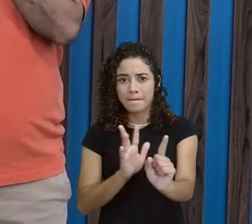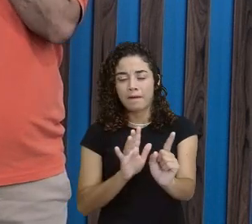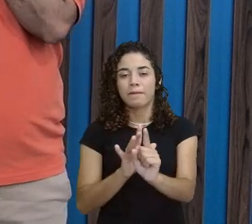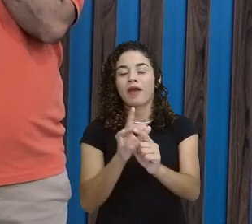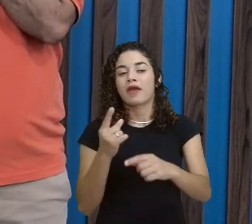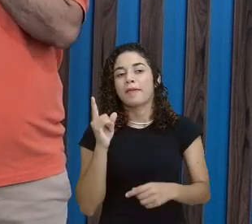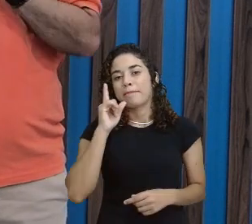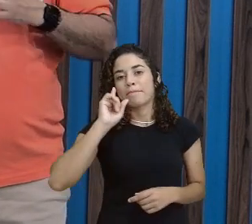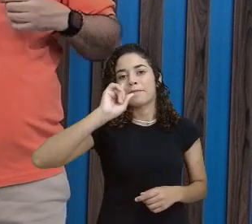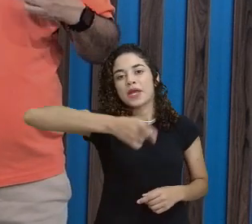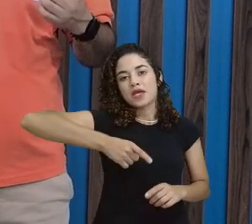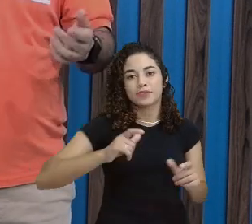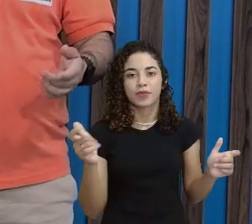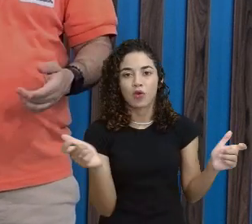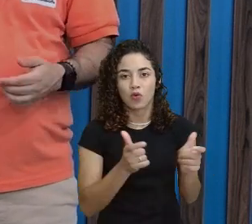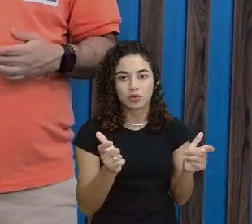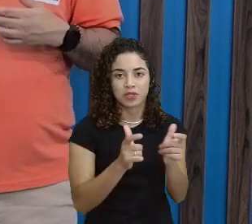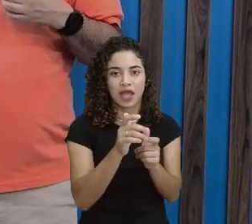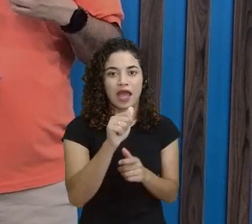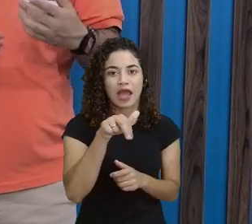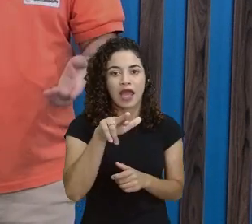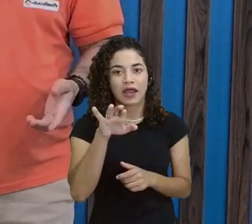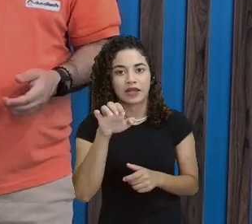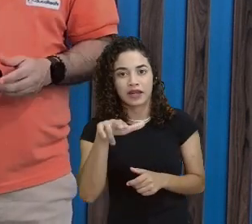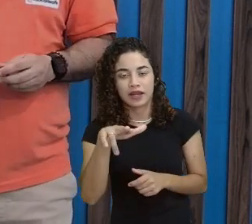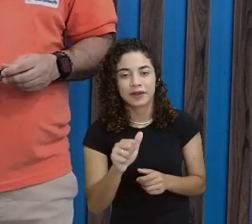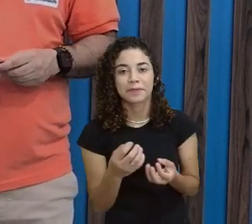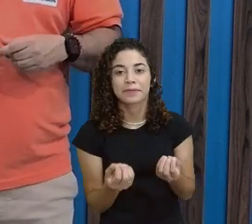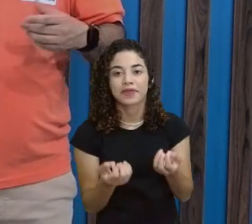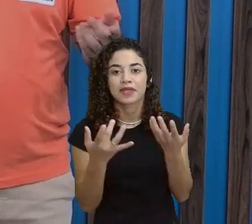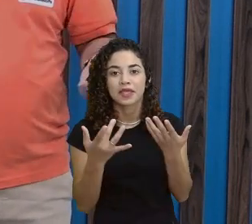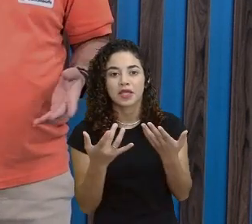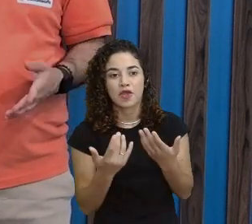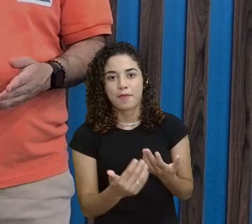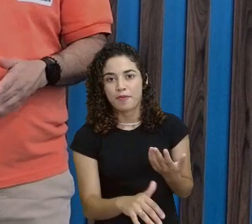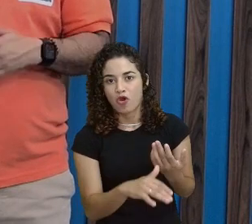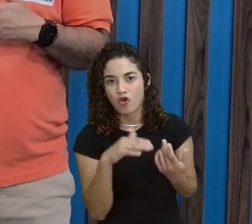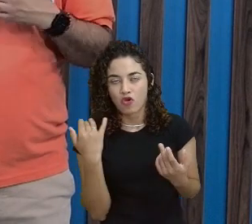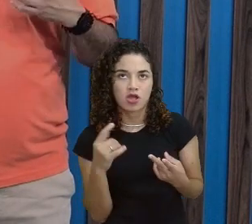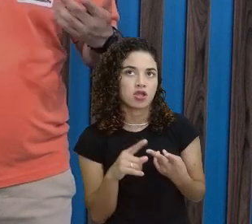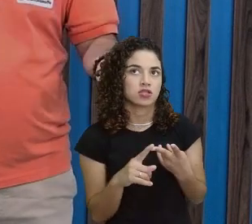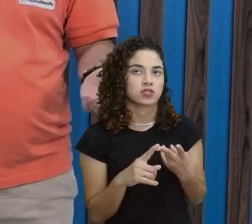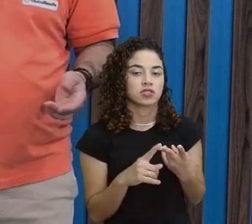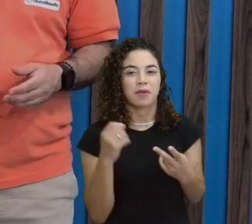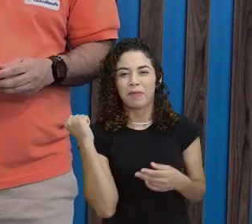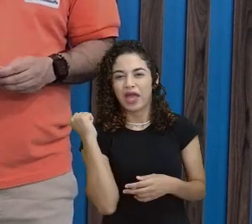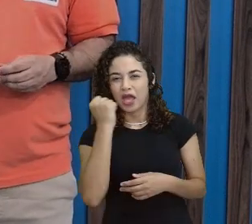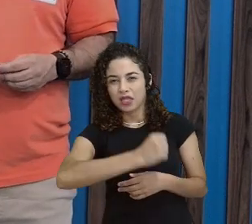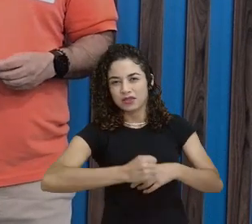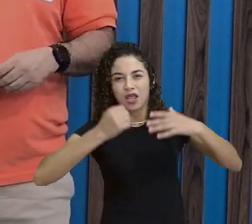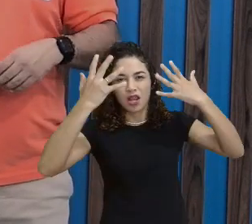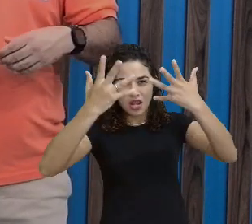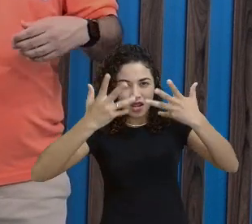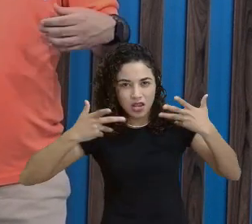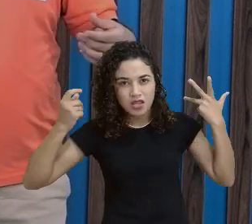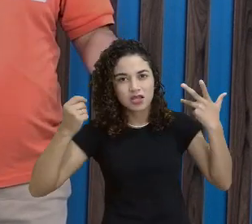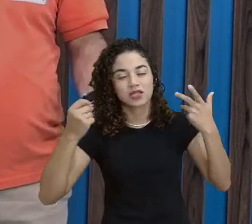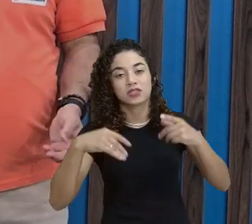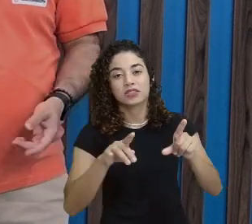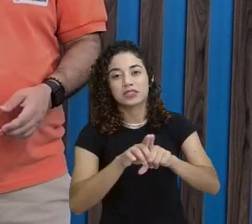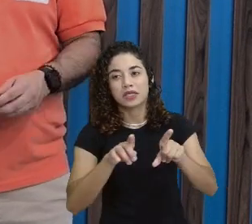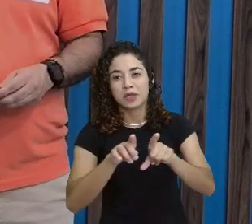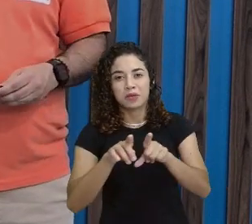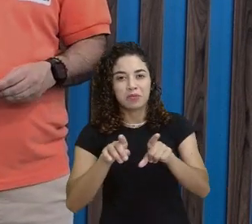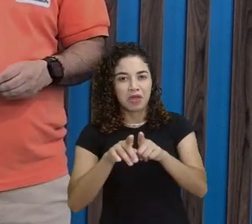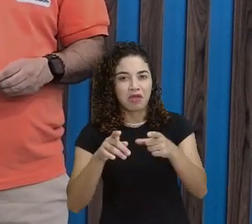né, ali mortos, né, por feras como leões, tigres, né, atropelados ali